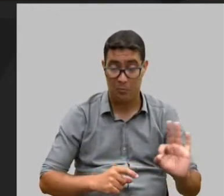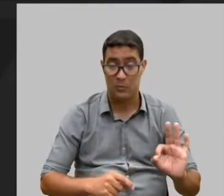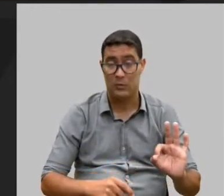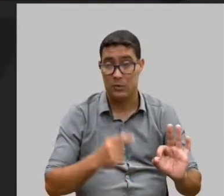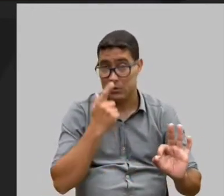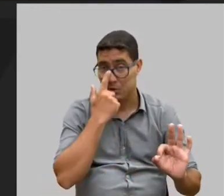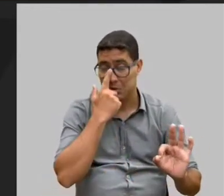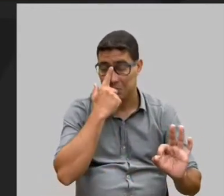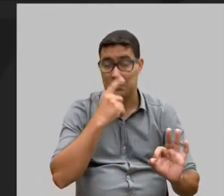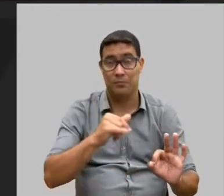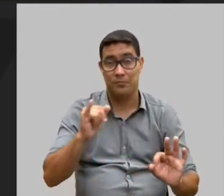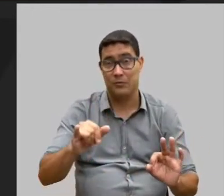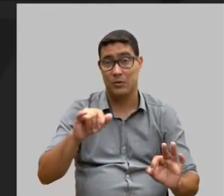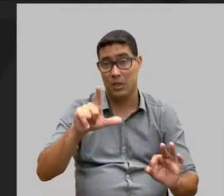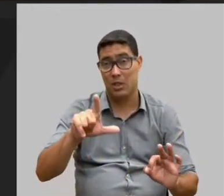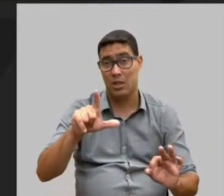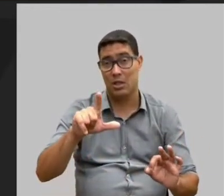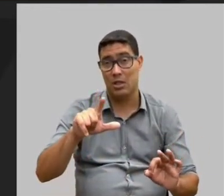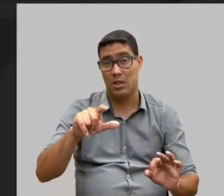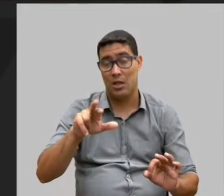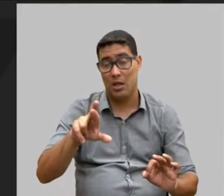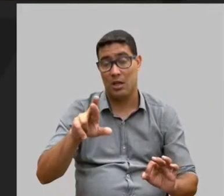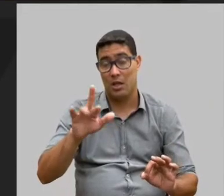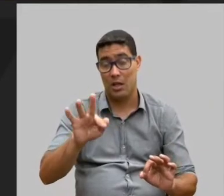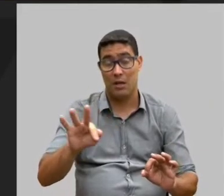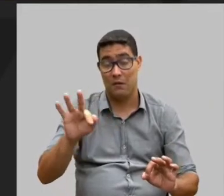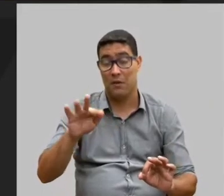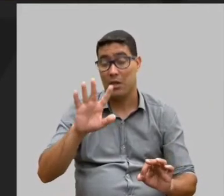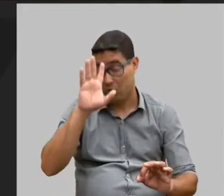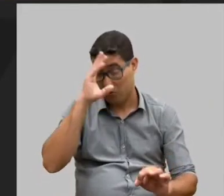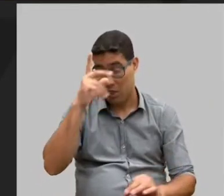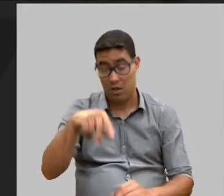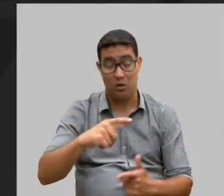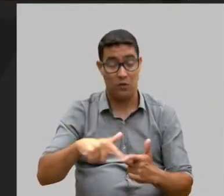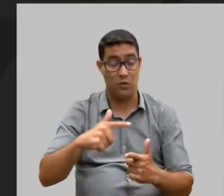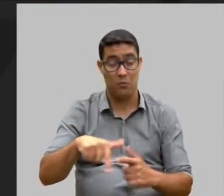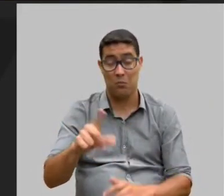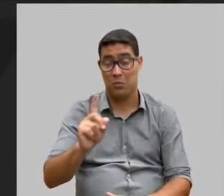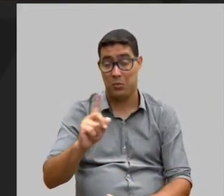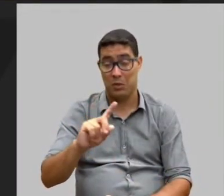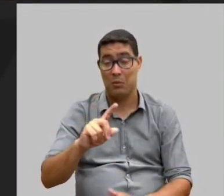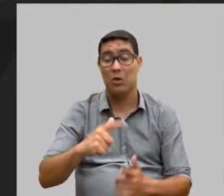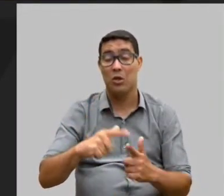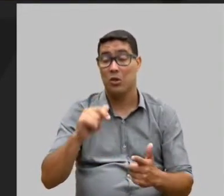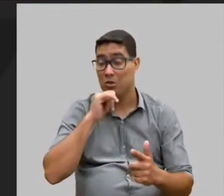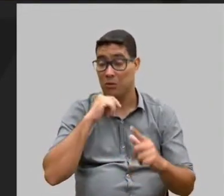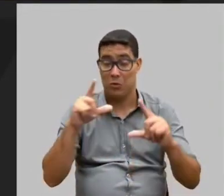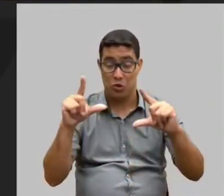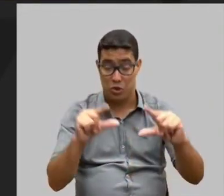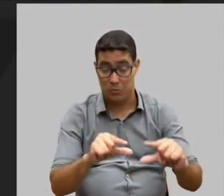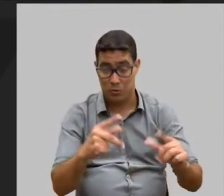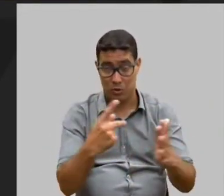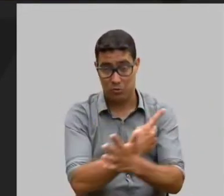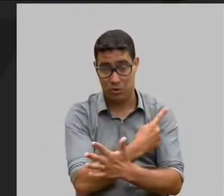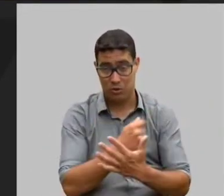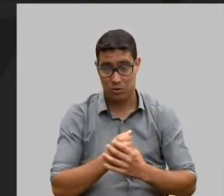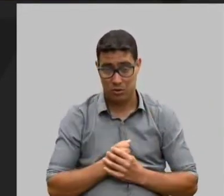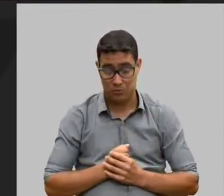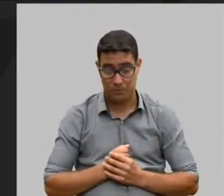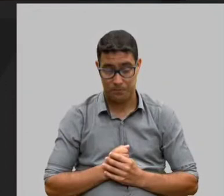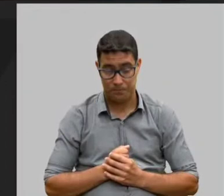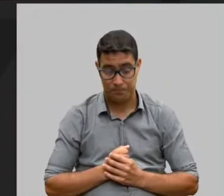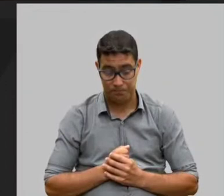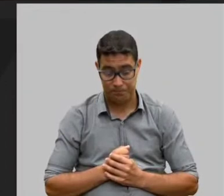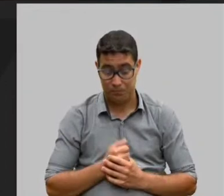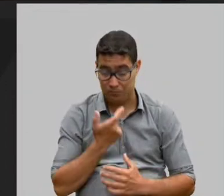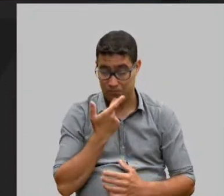essa rrf não não soluciona o problema muito pelo contrário agrava a situação Só passando para para para faz o seguinte aí é cita